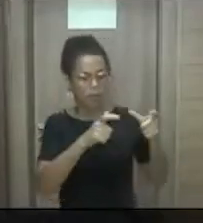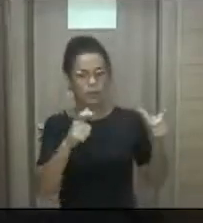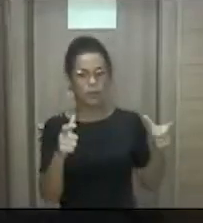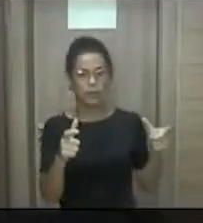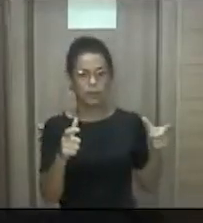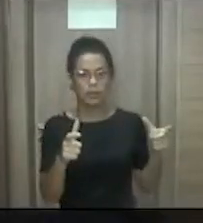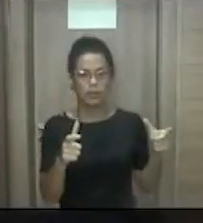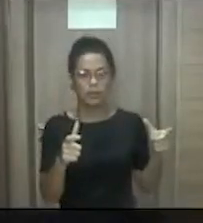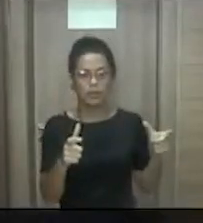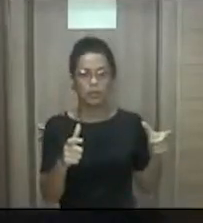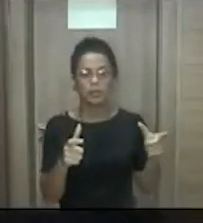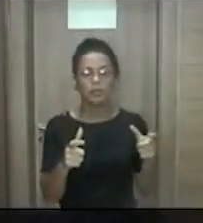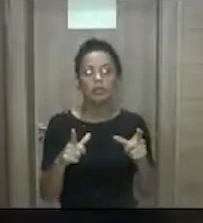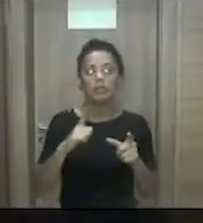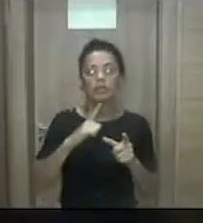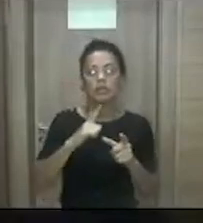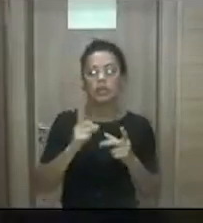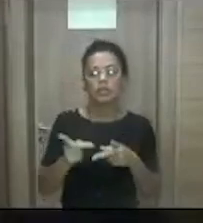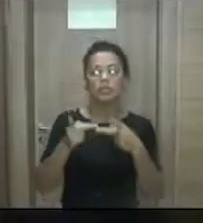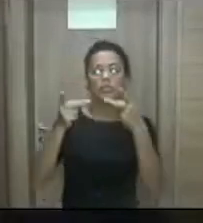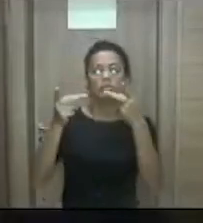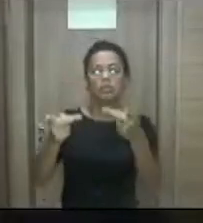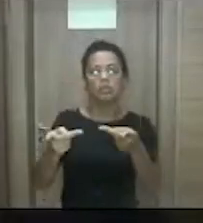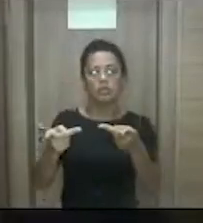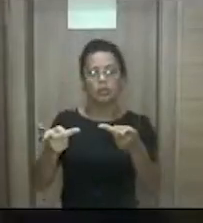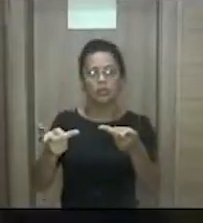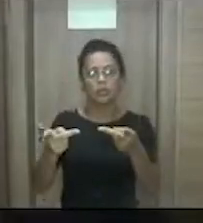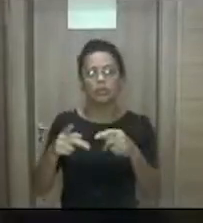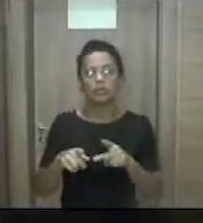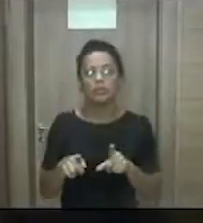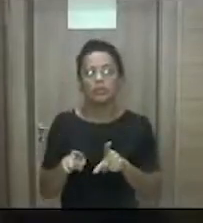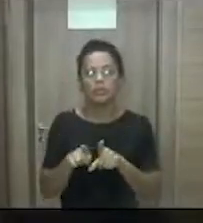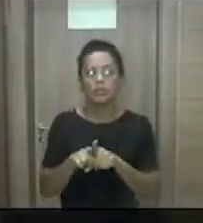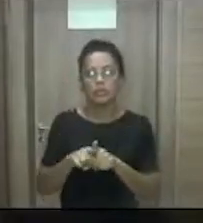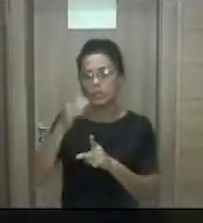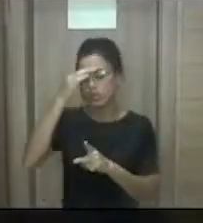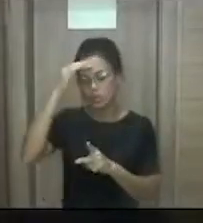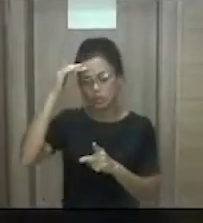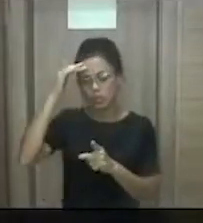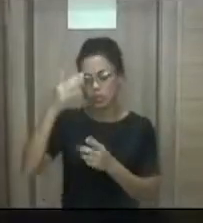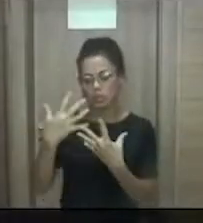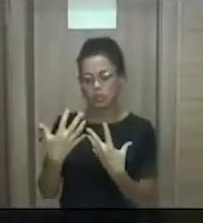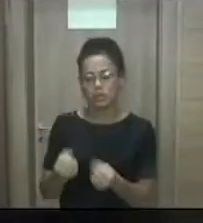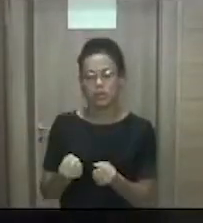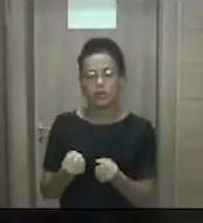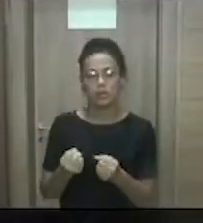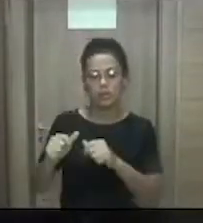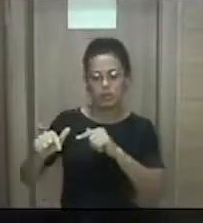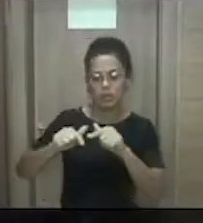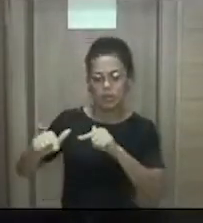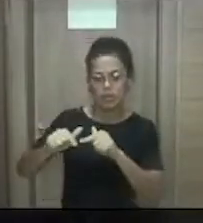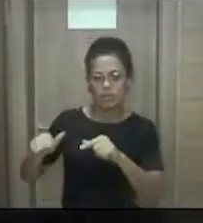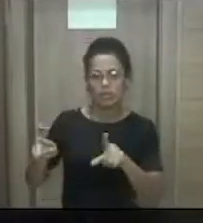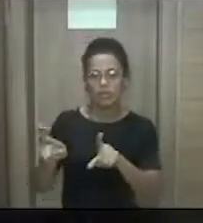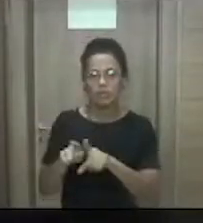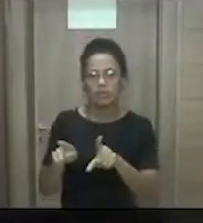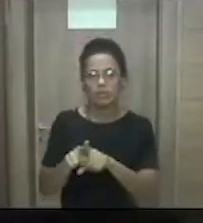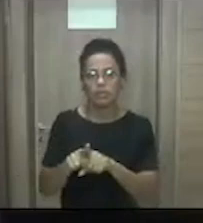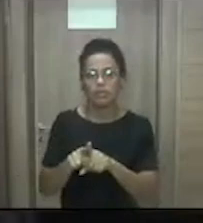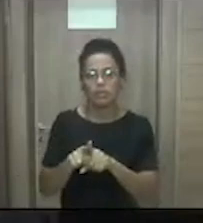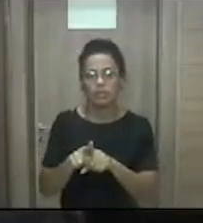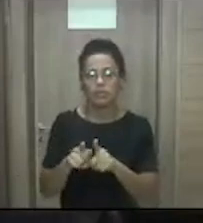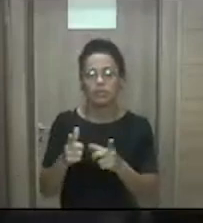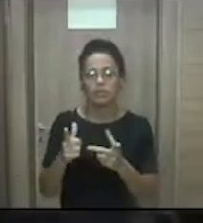arrisco dizer que todos que a gente visitou, pessoas muito comprometidas, muito sensíveis, estão trabalhando desde da ponta até a